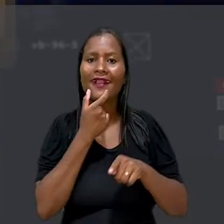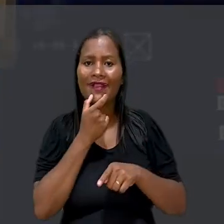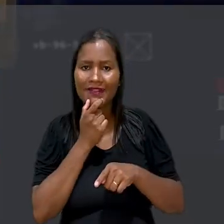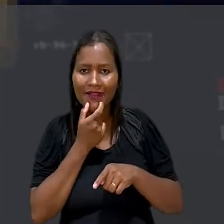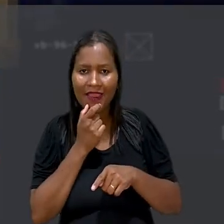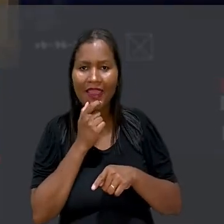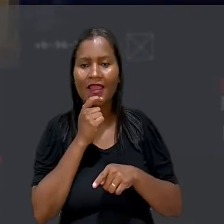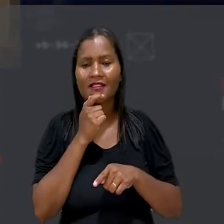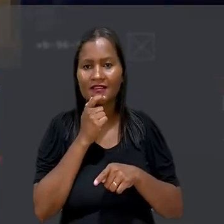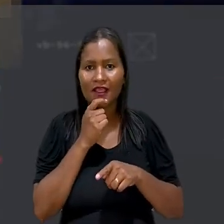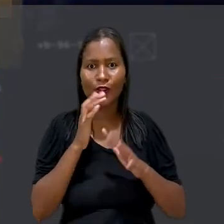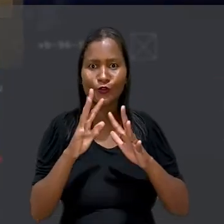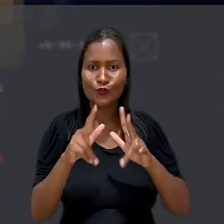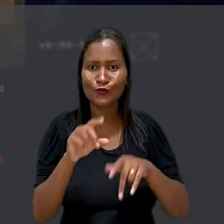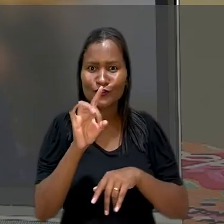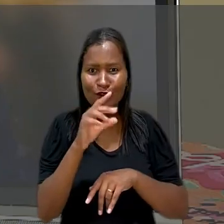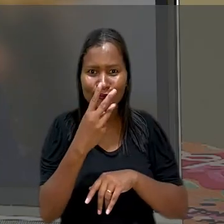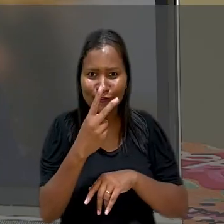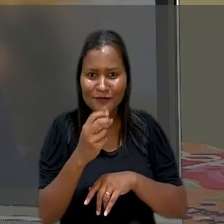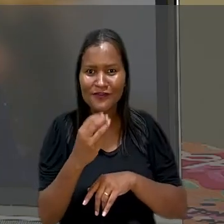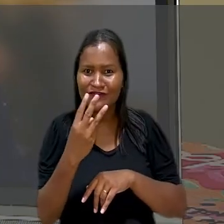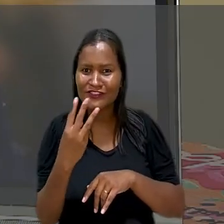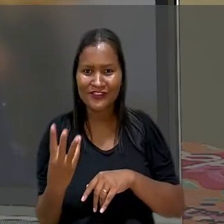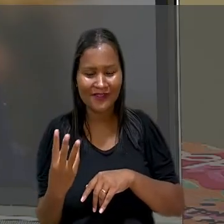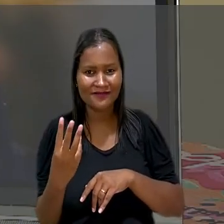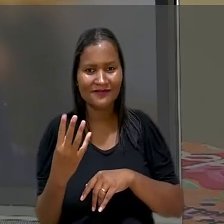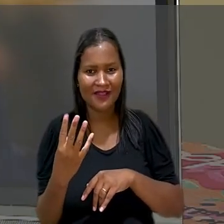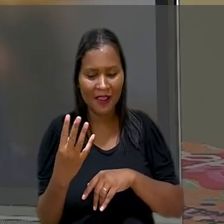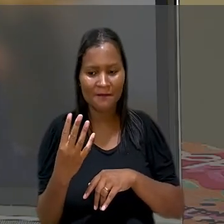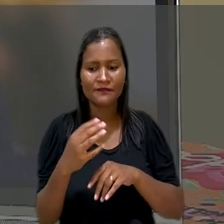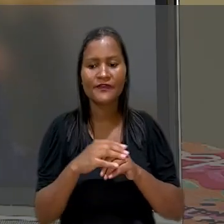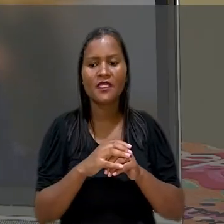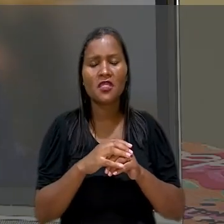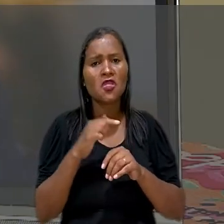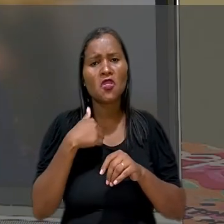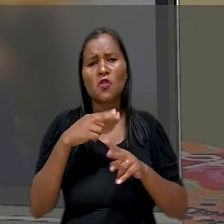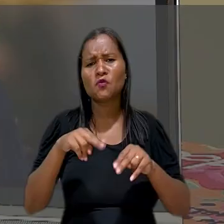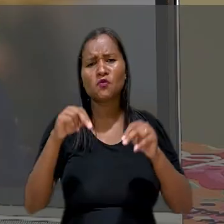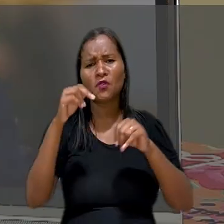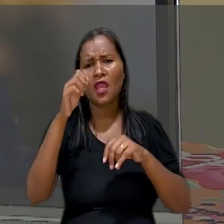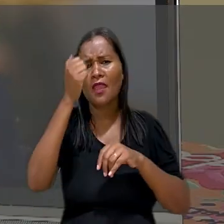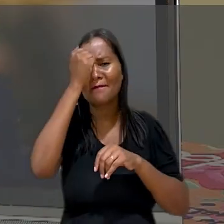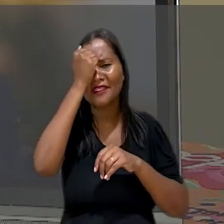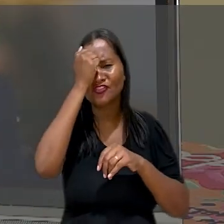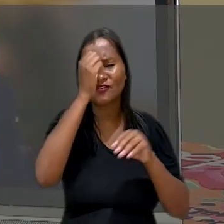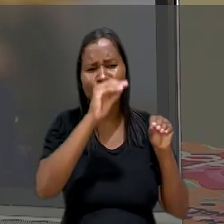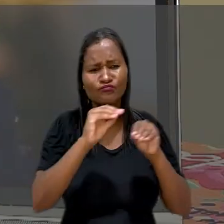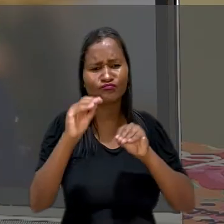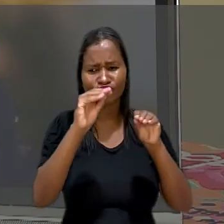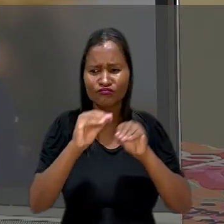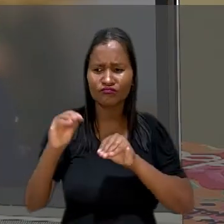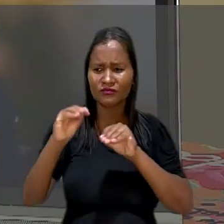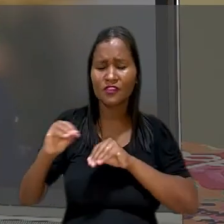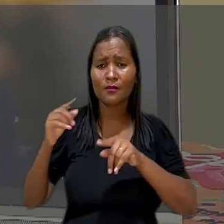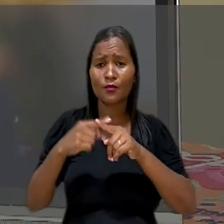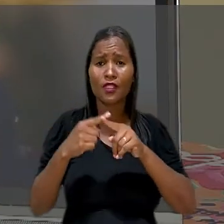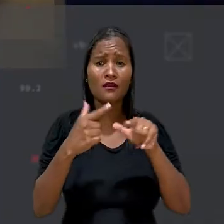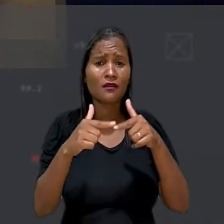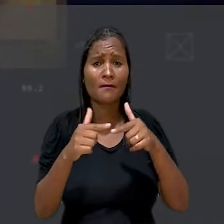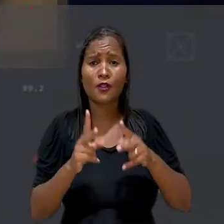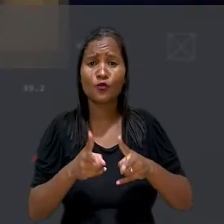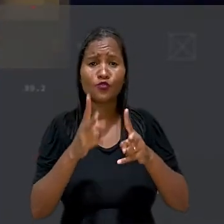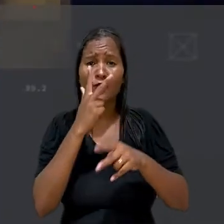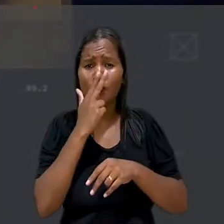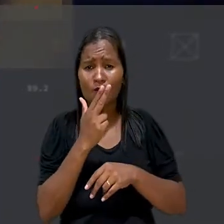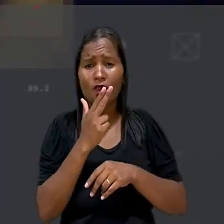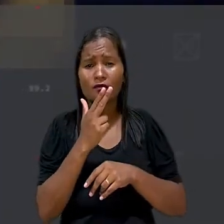Inglaterra, tudo isso só agora em 2023. Eu nunca me arrependi de ter optado por ter virado nômade, porque o meu trabalho em si continua sendo o mesmo. Eu